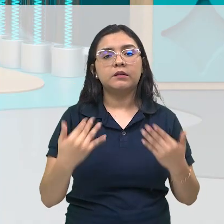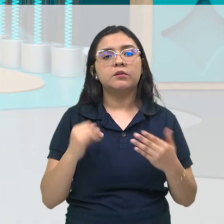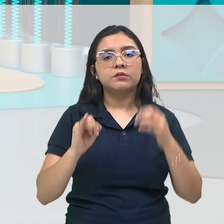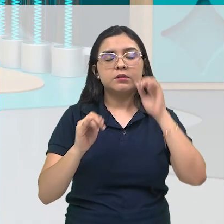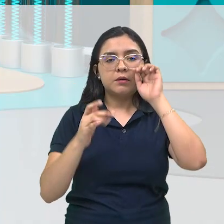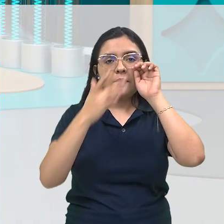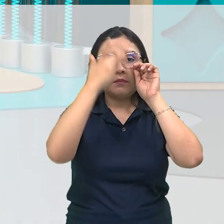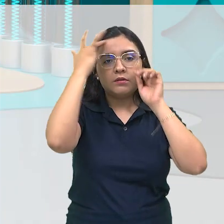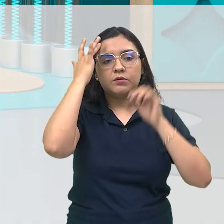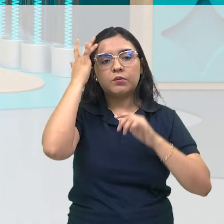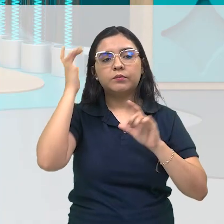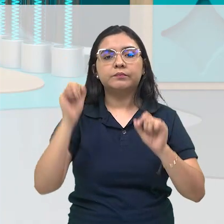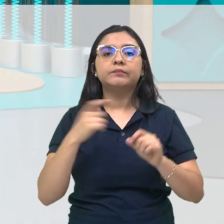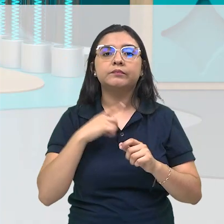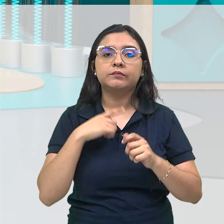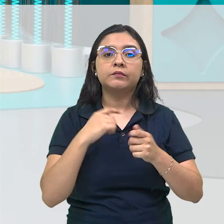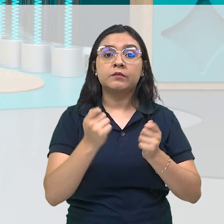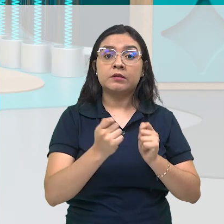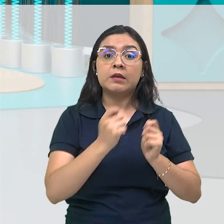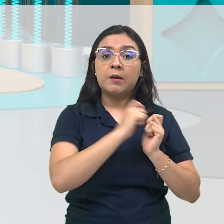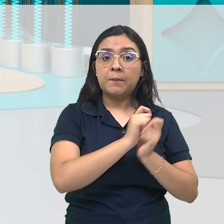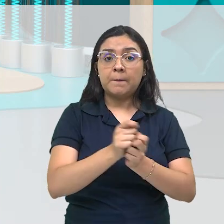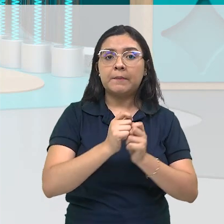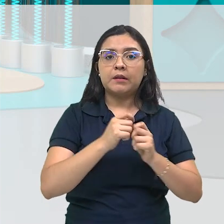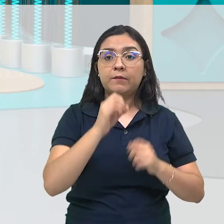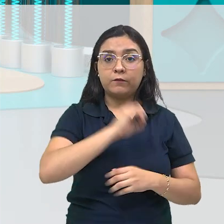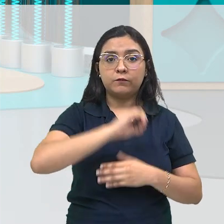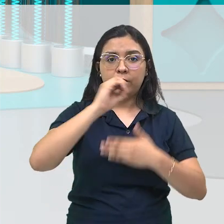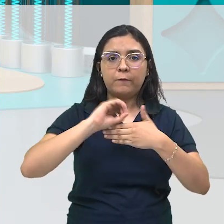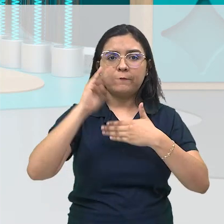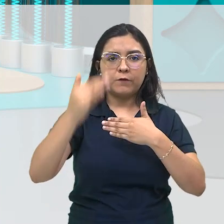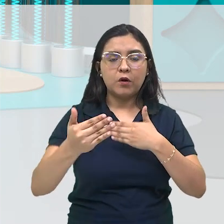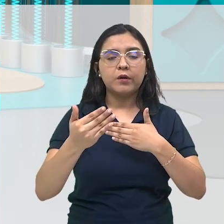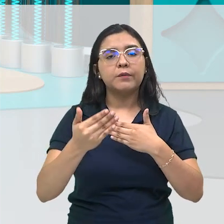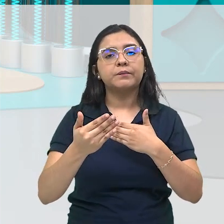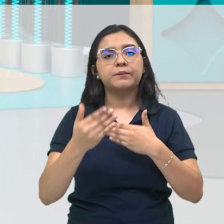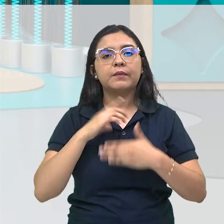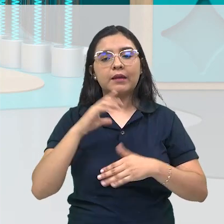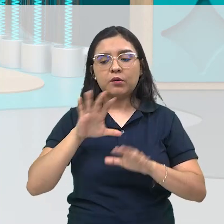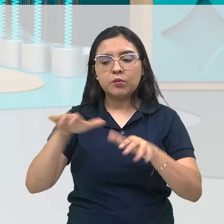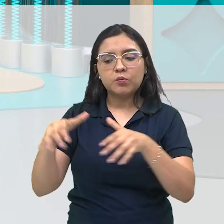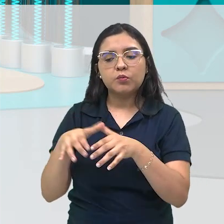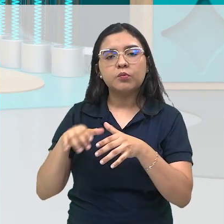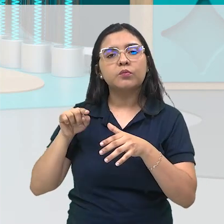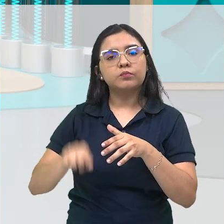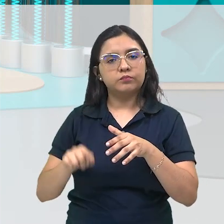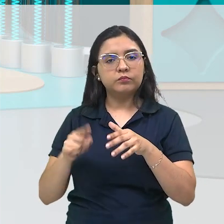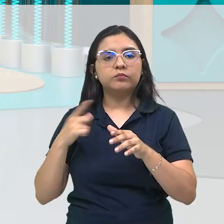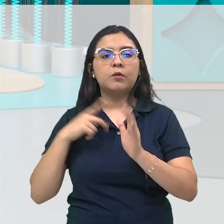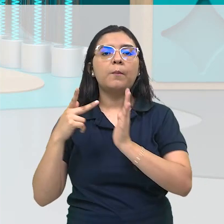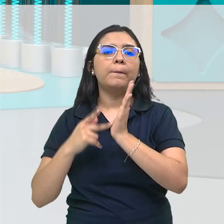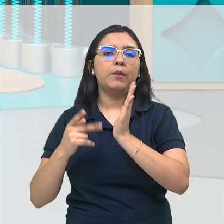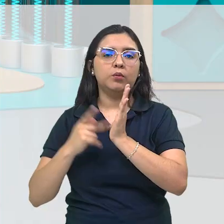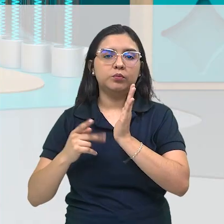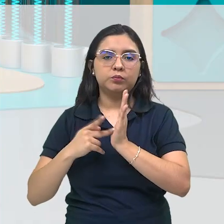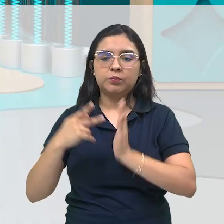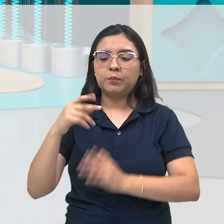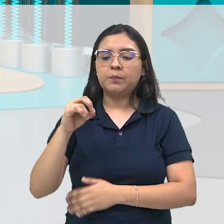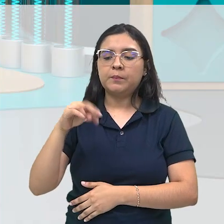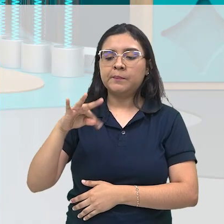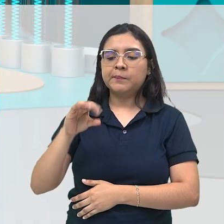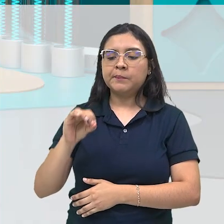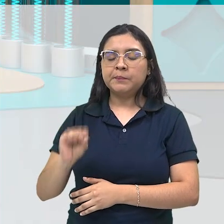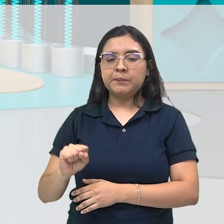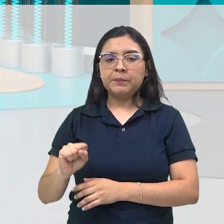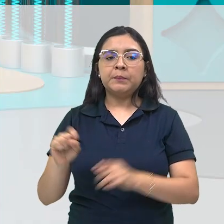batedor lançar a bola para fora do estádio, a equipe recebe 1 ponto imediatamente. Esse